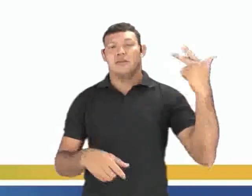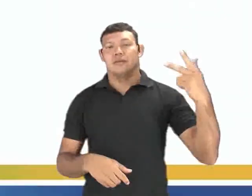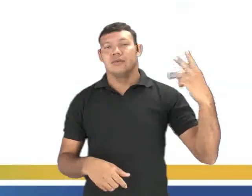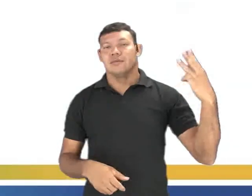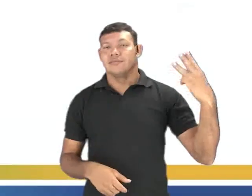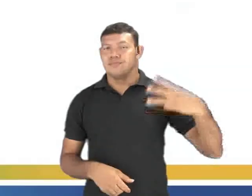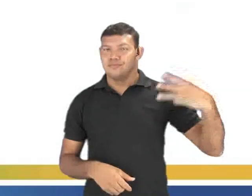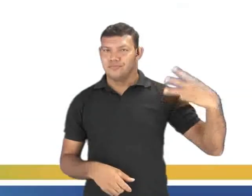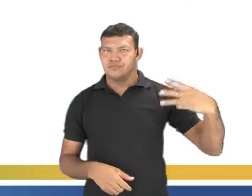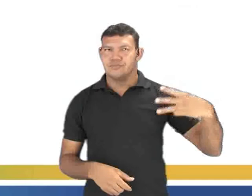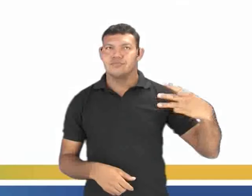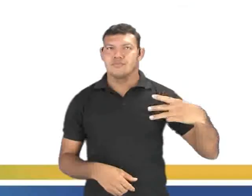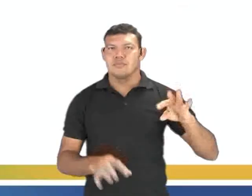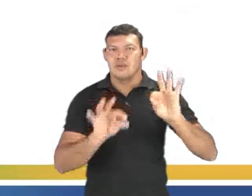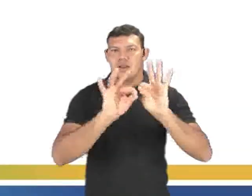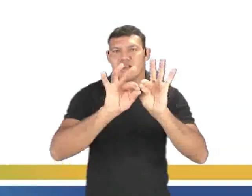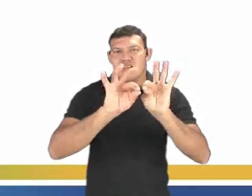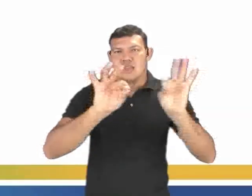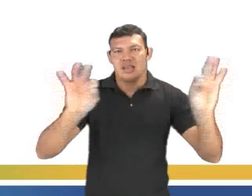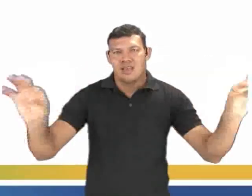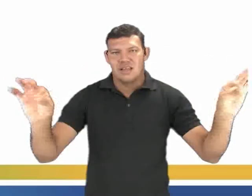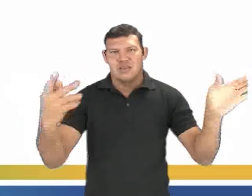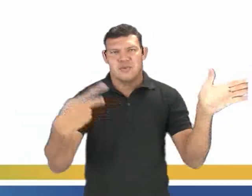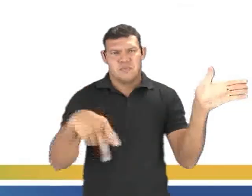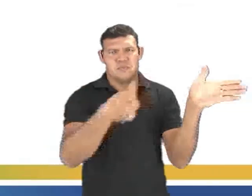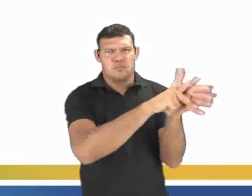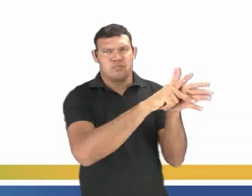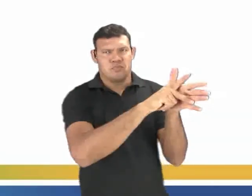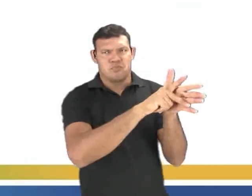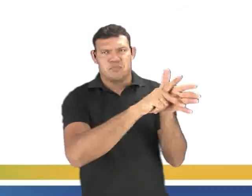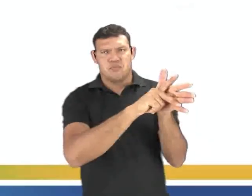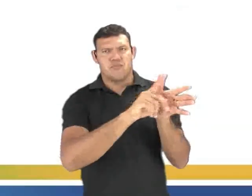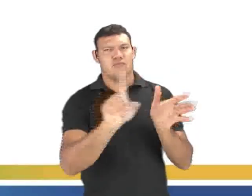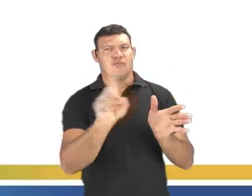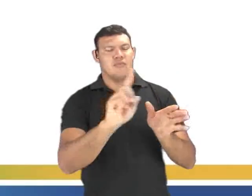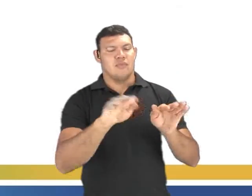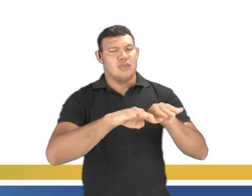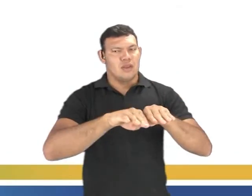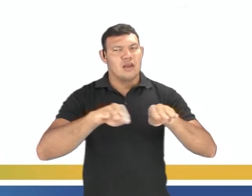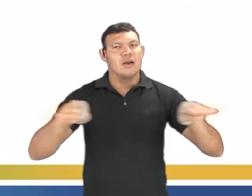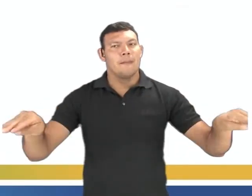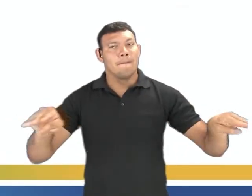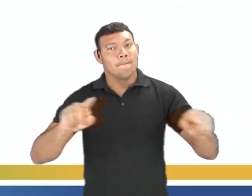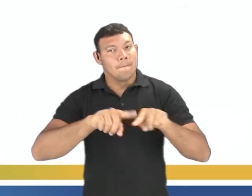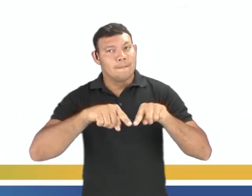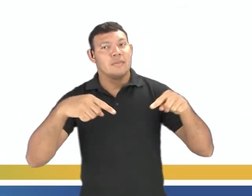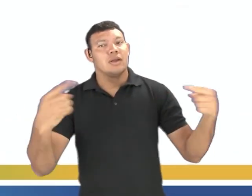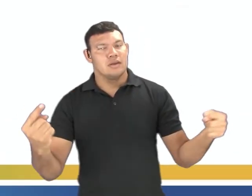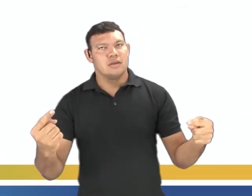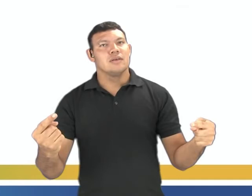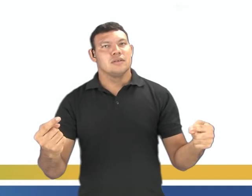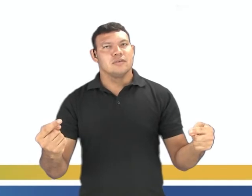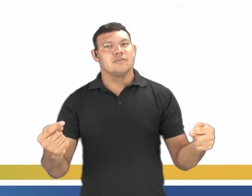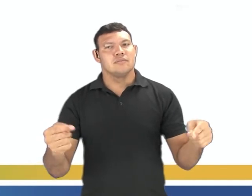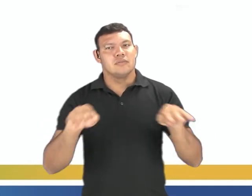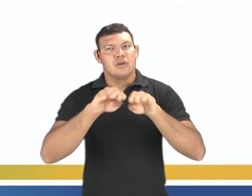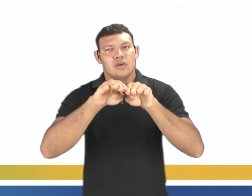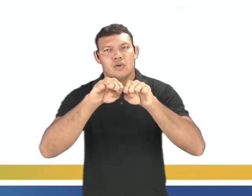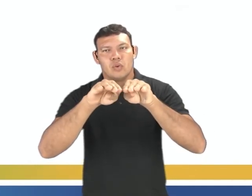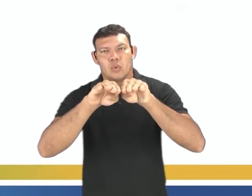Na terceira propriedade diz o seguinte: quando uma reta não está contida no plano e é paralela a uma reta do